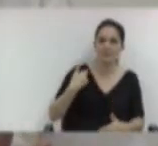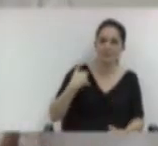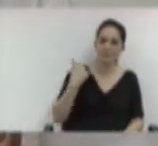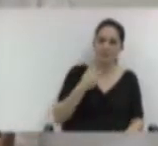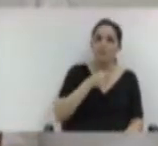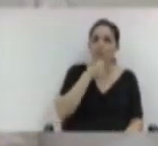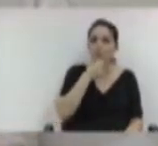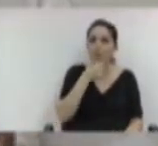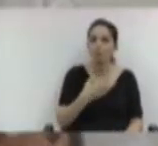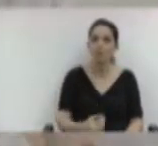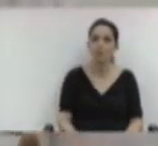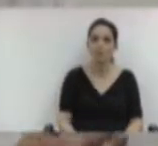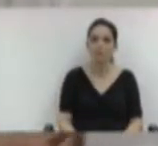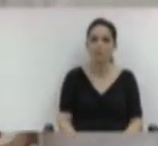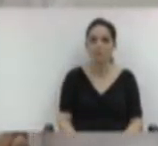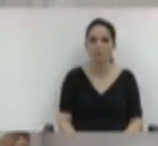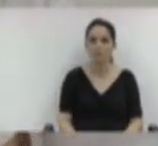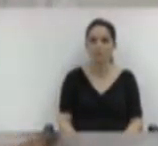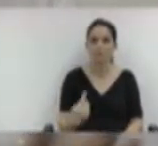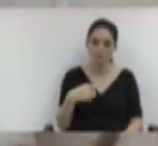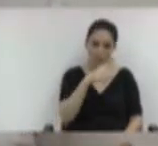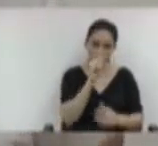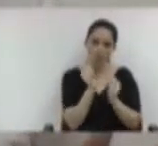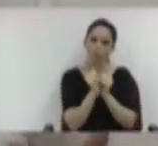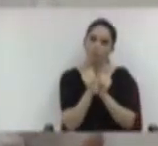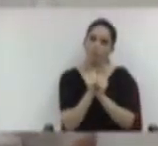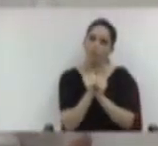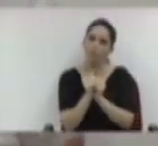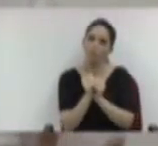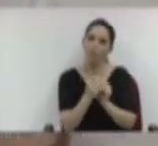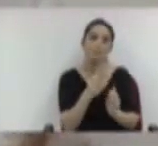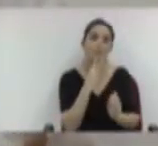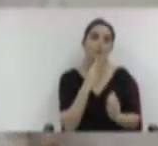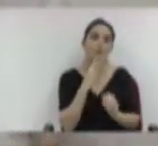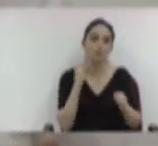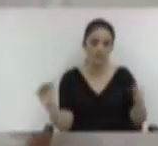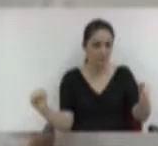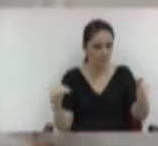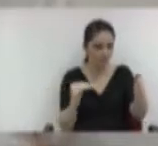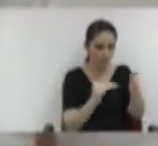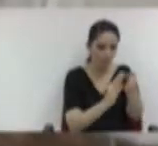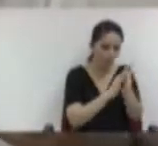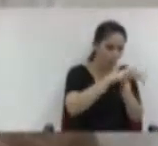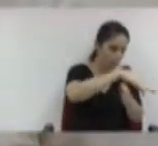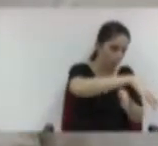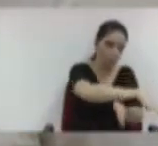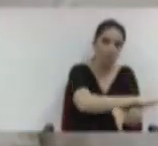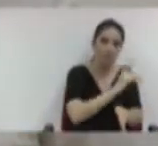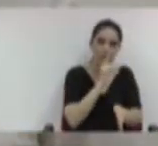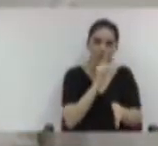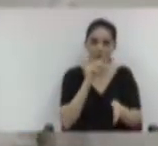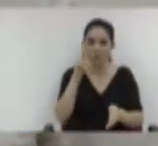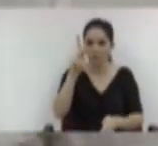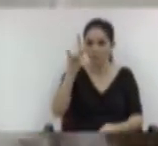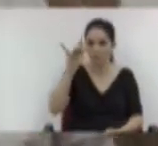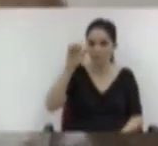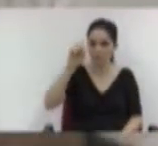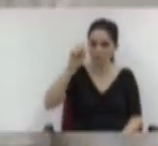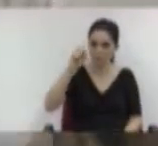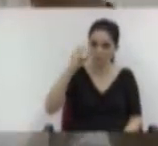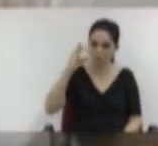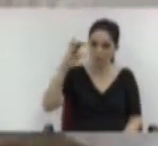pegar duas conduções, duas, três conduções, pequena, nossa mesmo. E a gente vamos lá ver, bem de perto, para as pessoas saberem o valor,